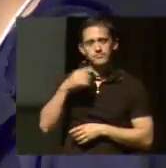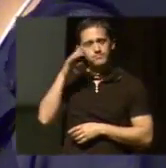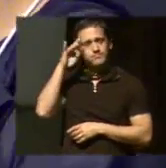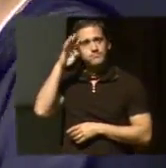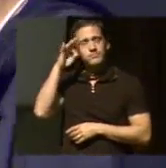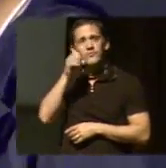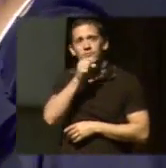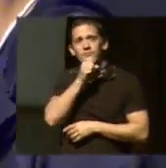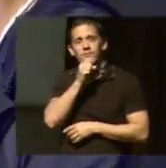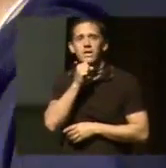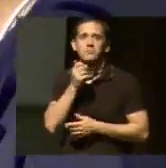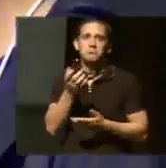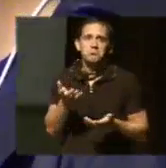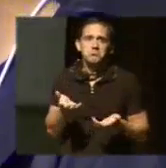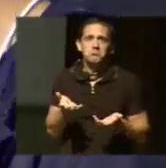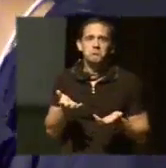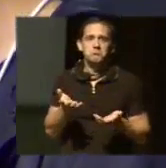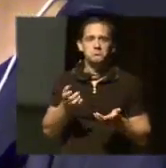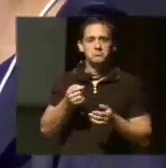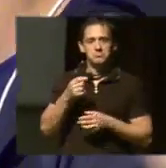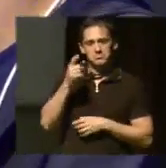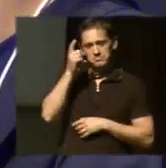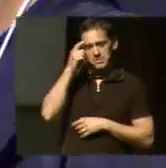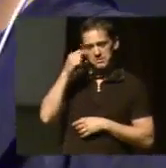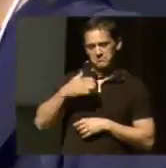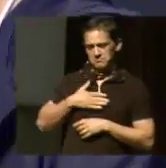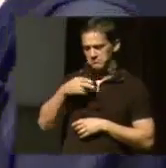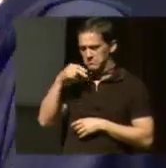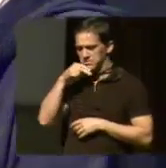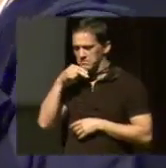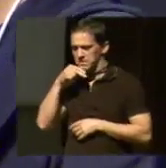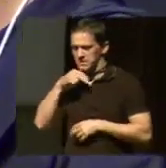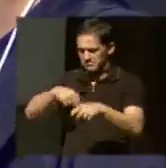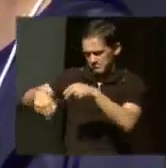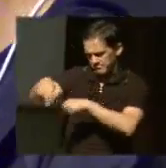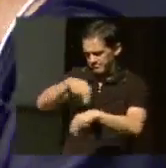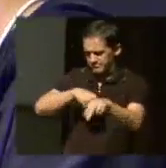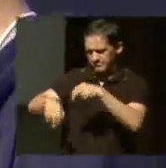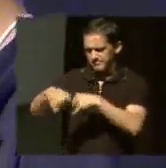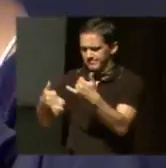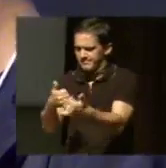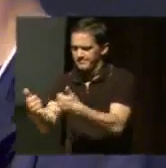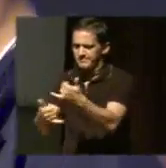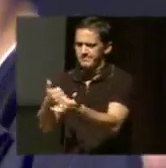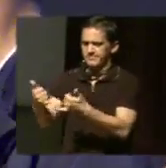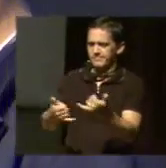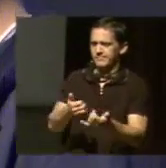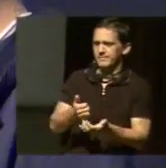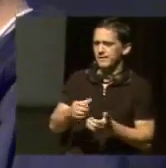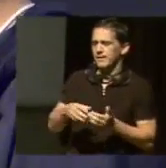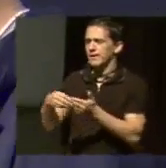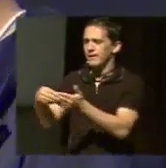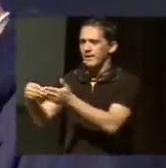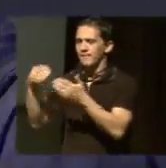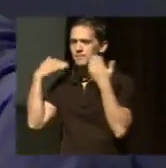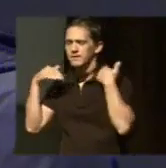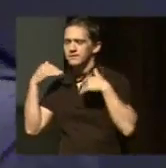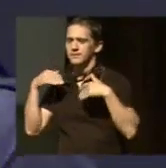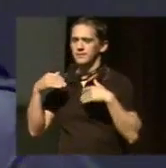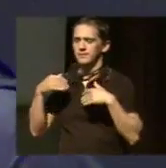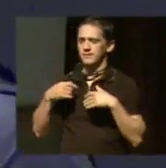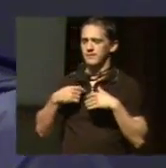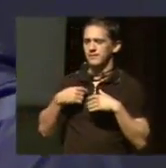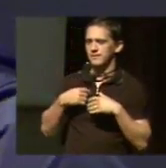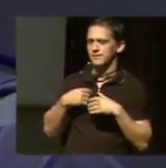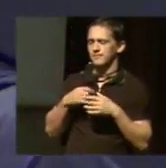imagino avô. É a primeira imagem que eu tenho, com meus netos, correndo, brincando, levando eles para passear. E porque eu tenho muito apego nesse